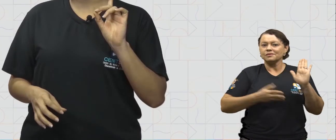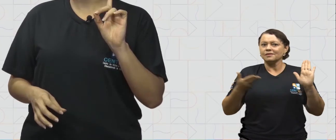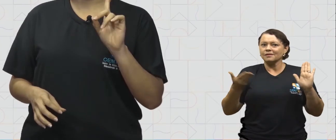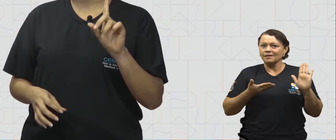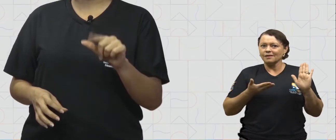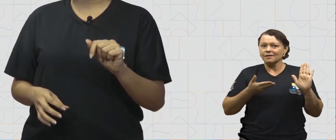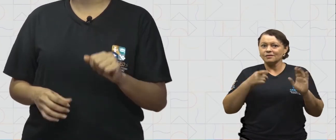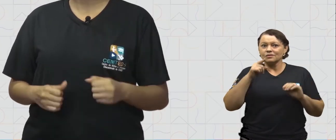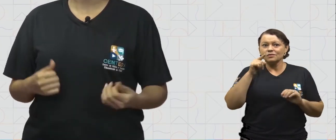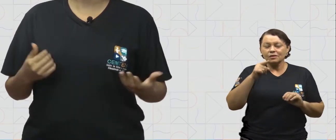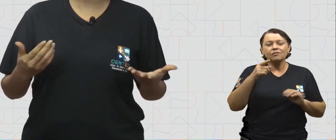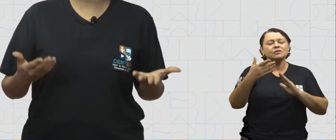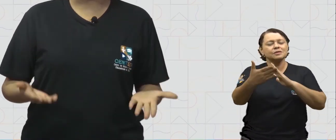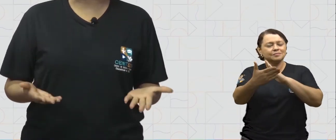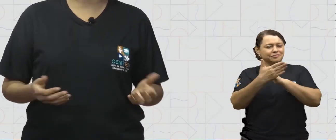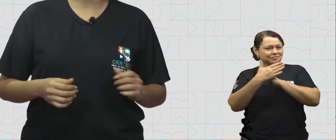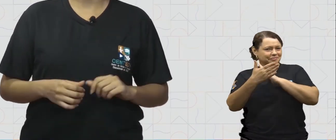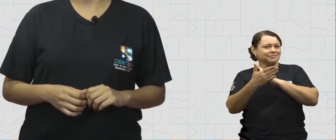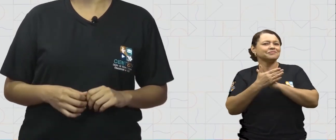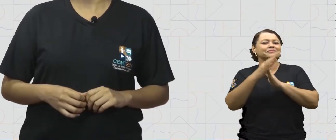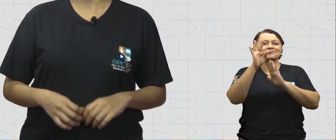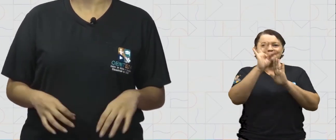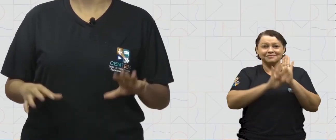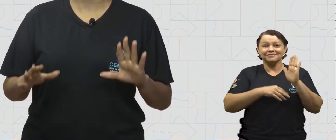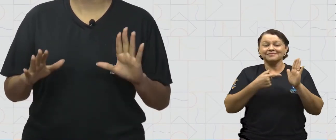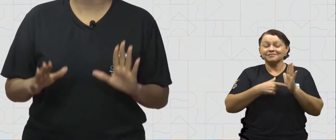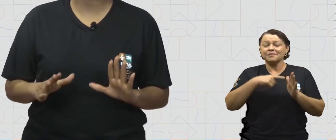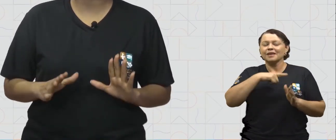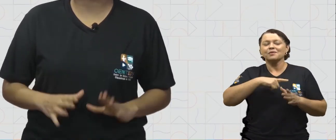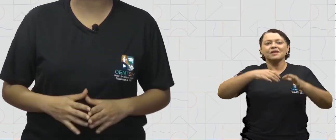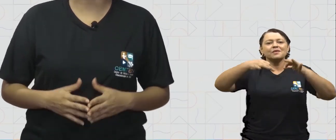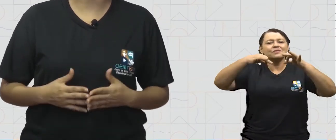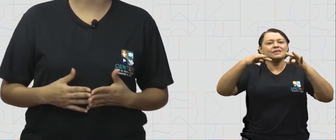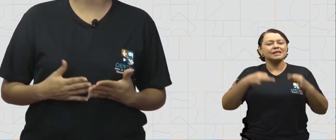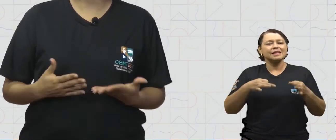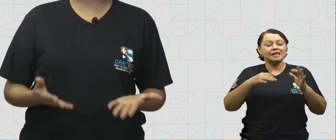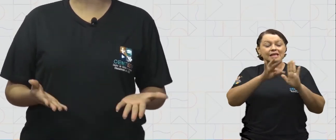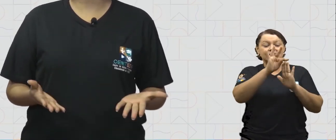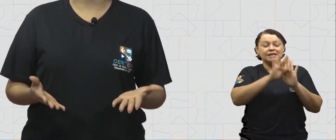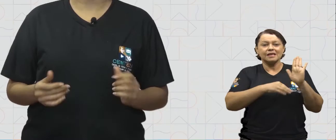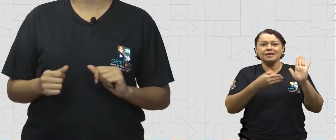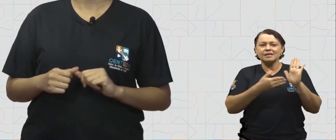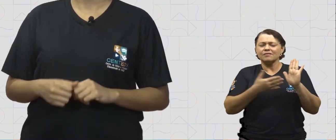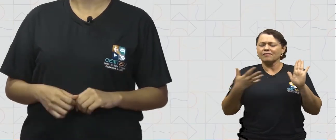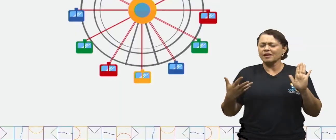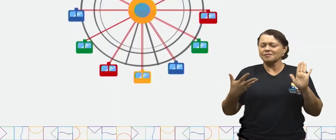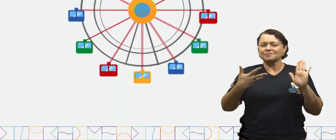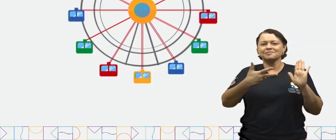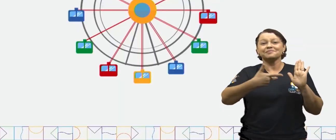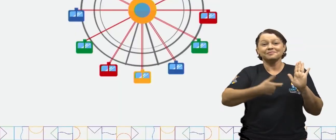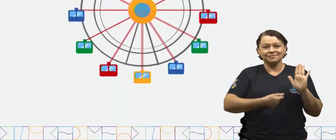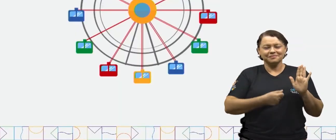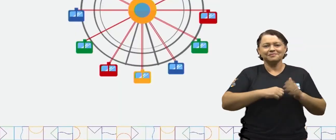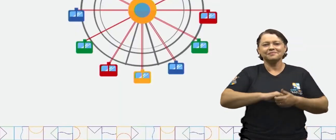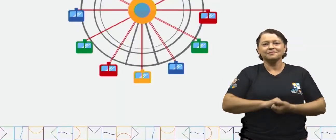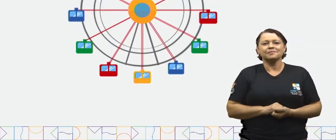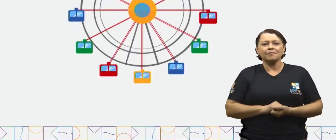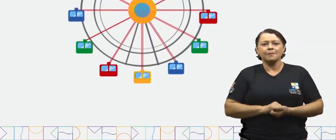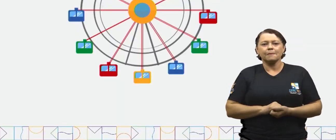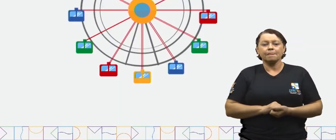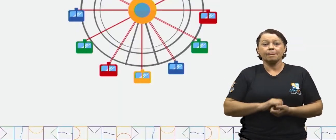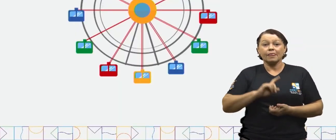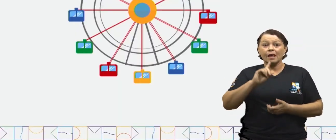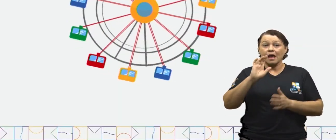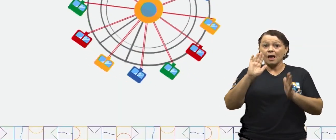E você está incrível me ajudando nesse texto. Tenho certeza que ele ficará ótimo. Vamos